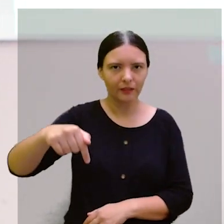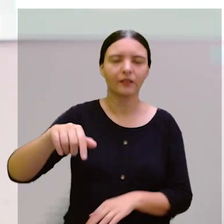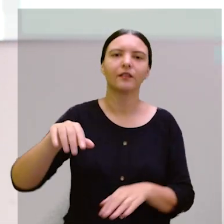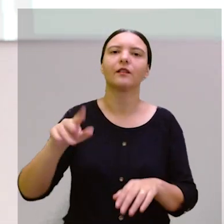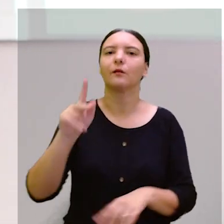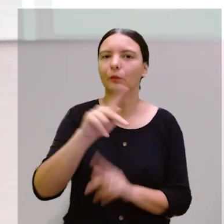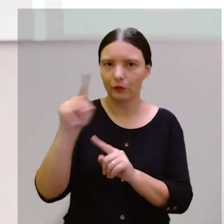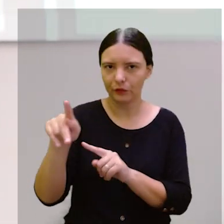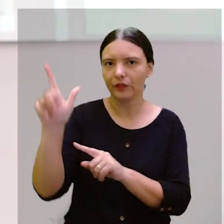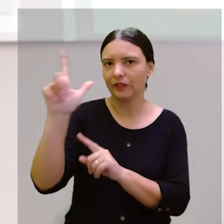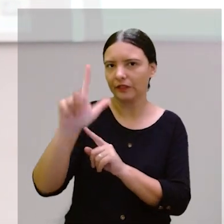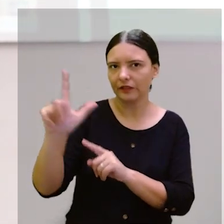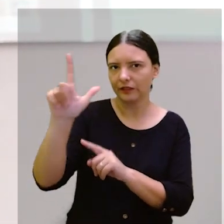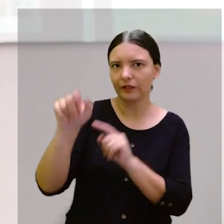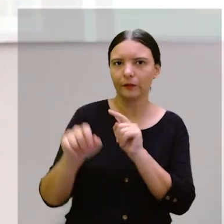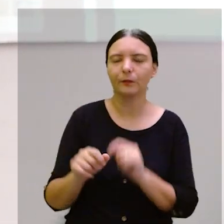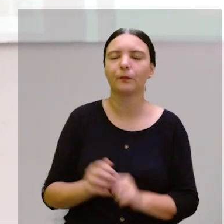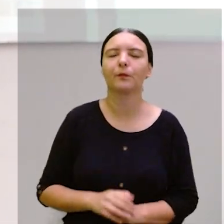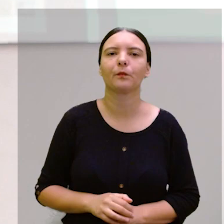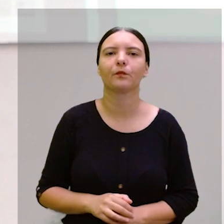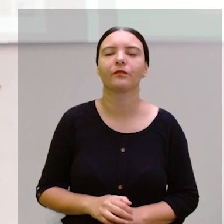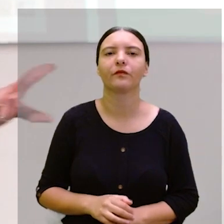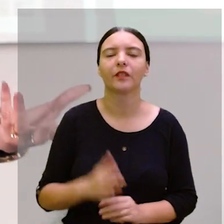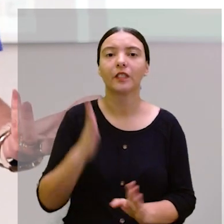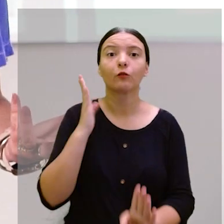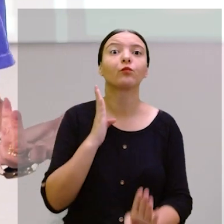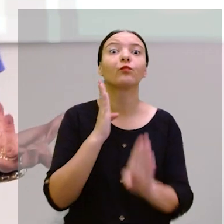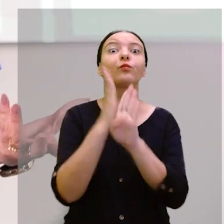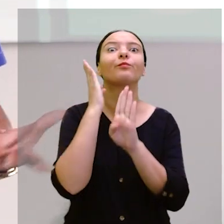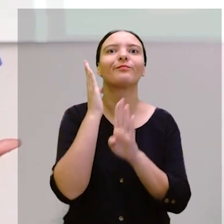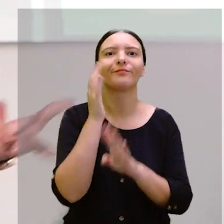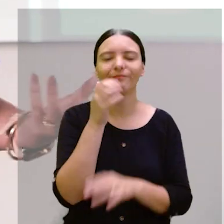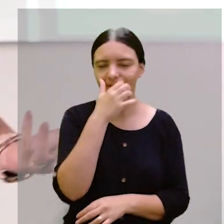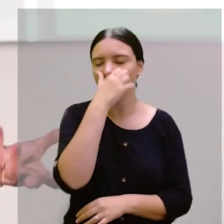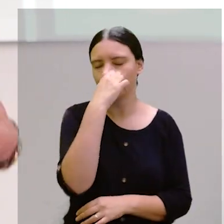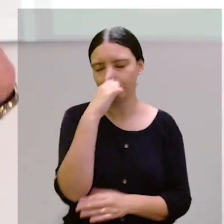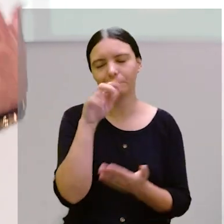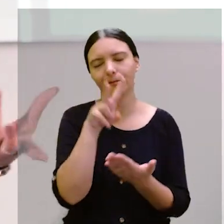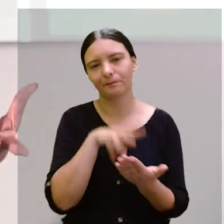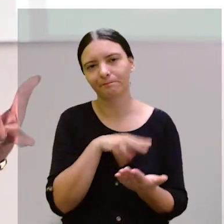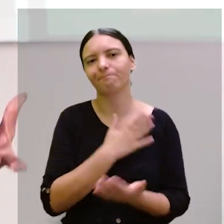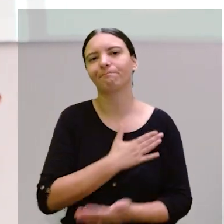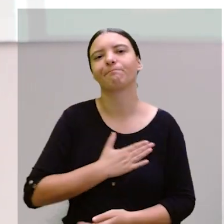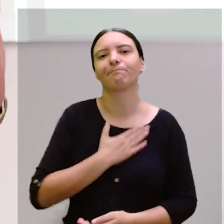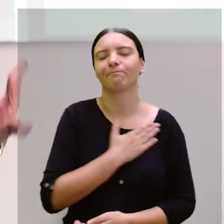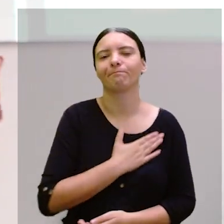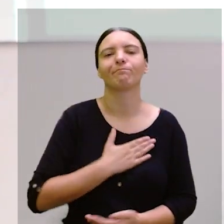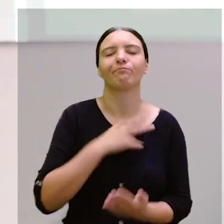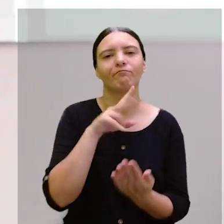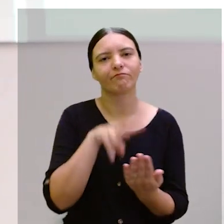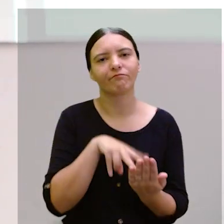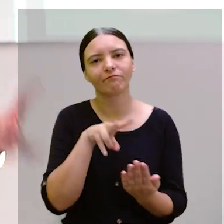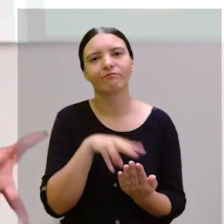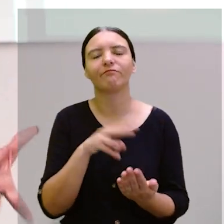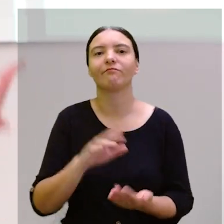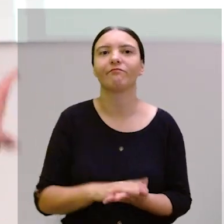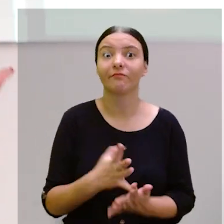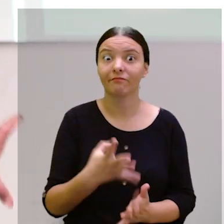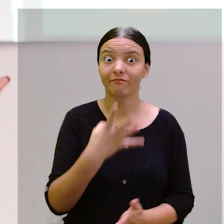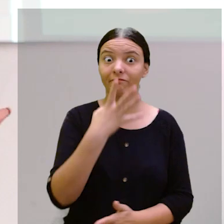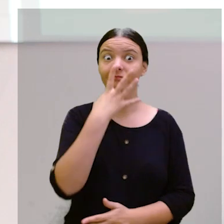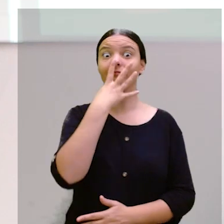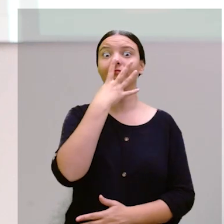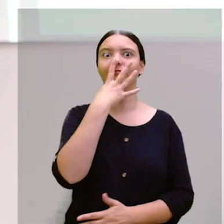de um professor de literatura, que eu descobri a leitura, o prazer da leitura, o espanto